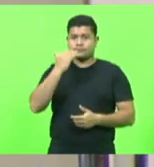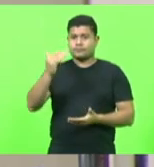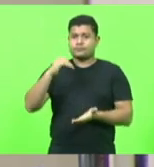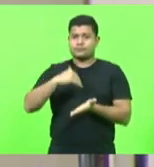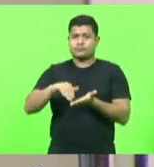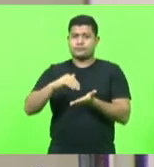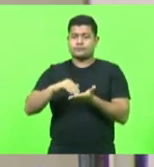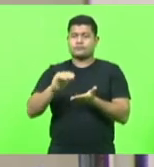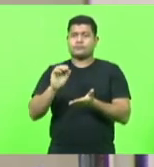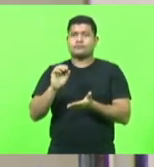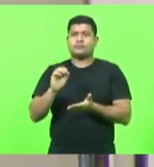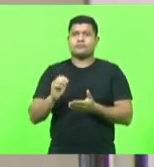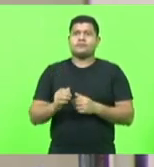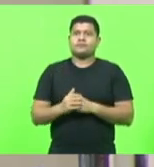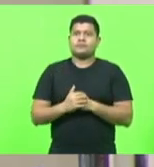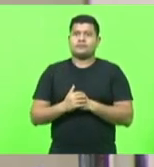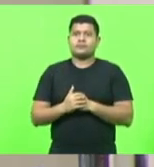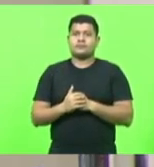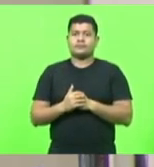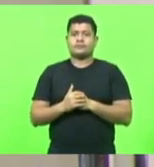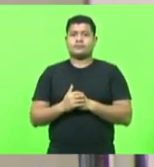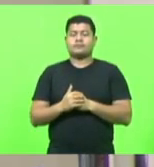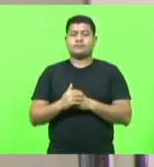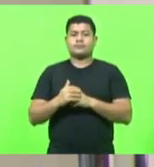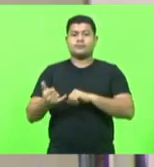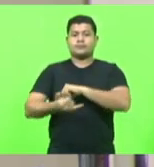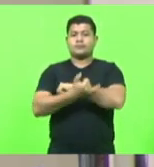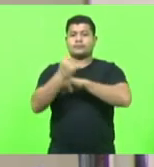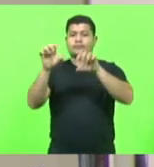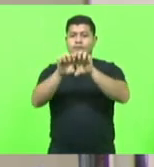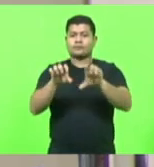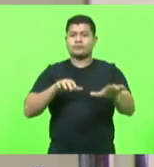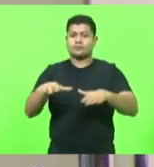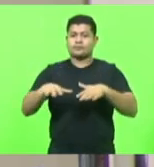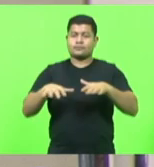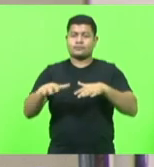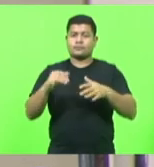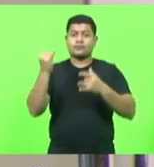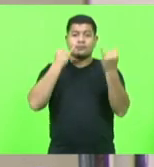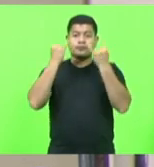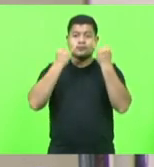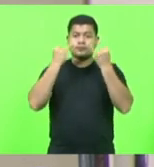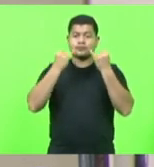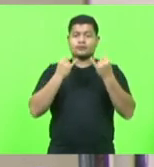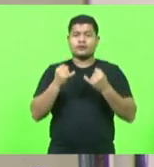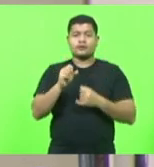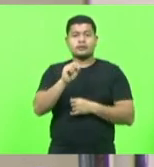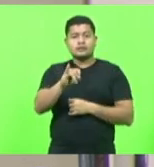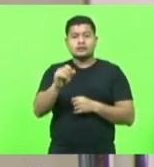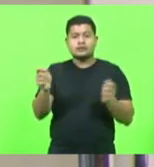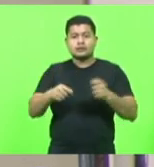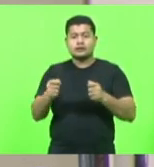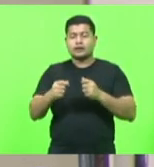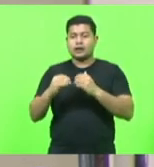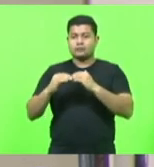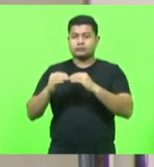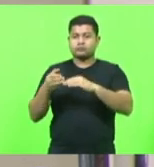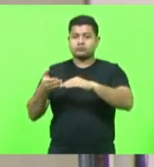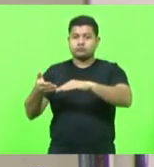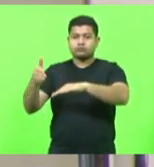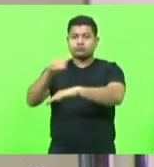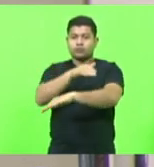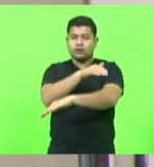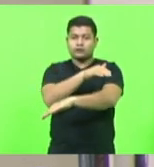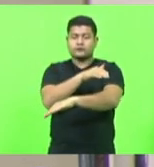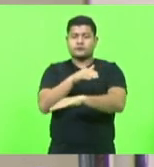ao secretário Secretaria da Infraestrutura e Mobilidade, informações acerca da viabilidade da implantação de uma faixa elevada na rodovia